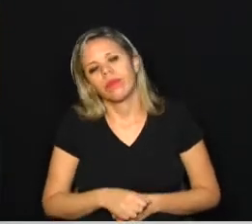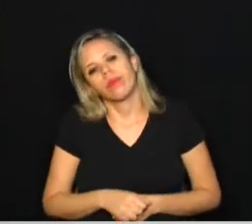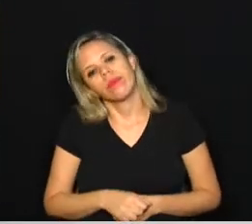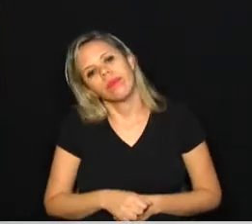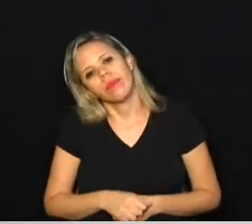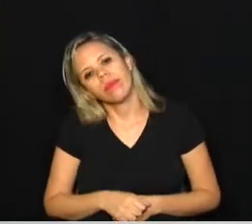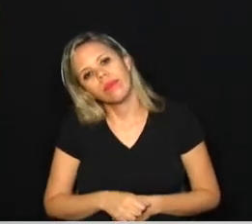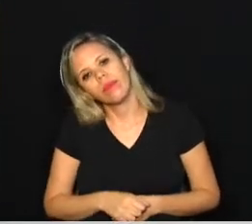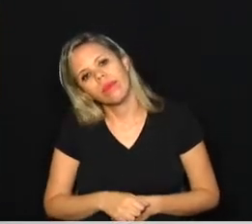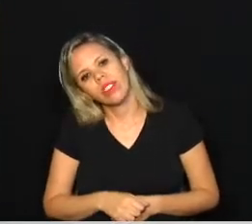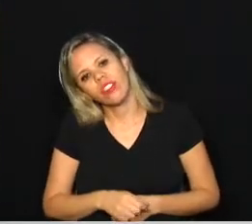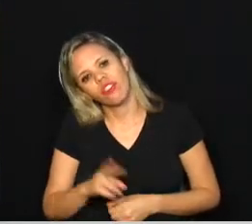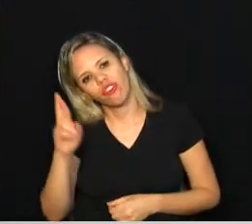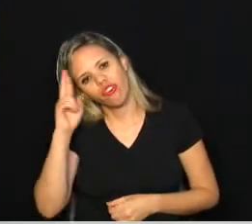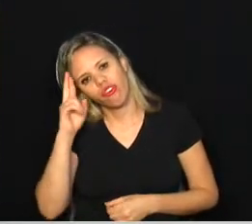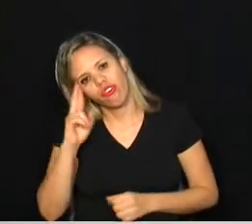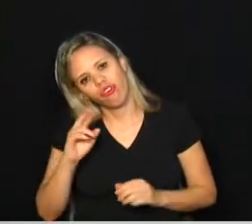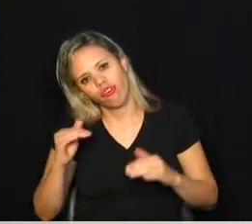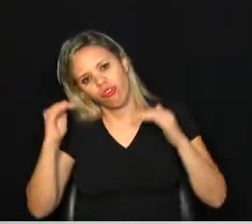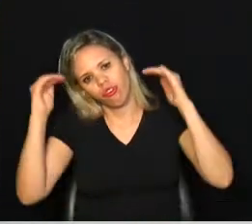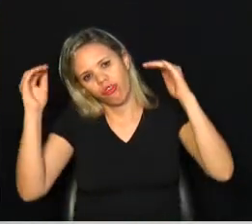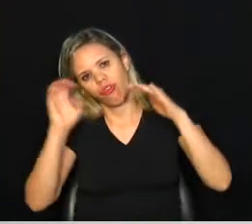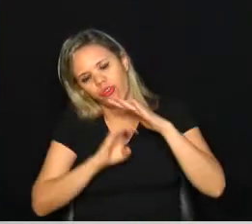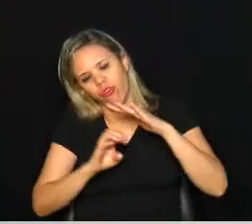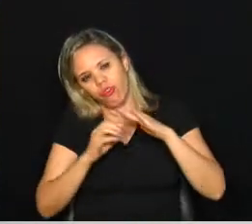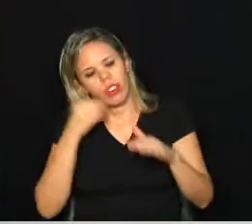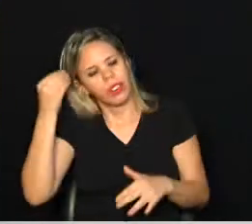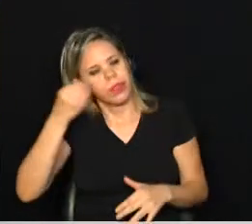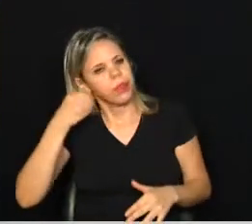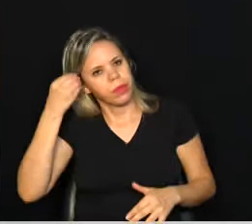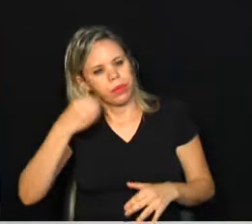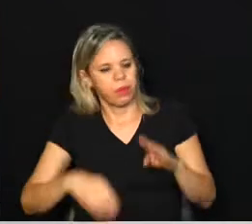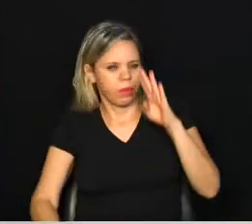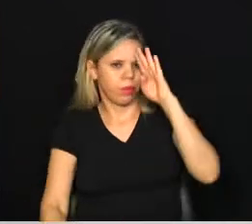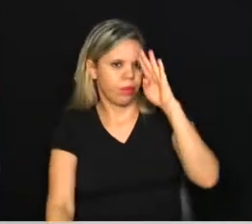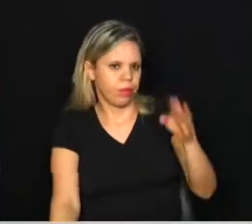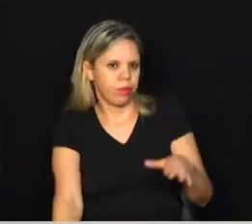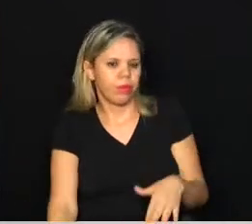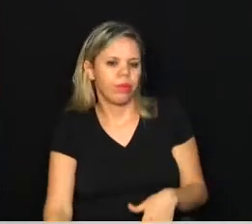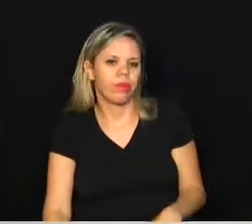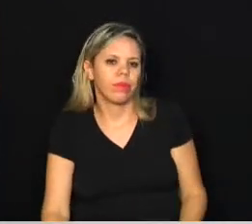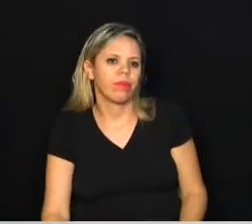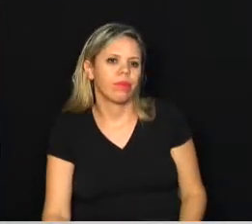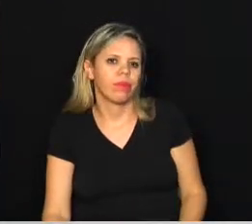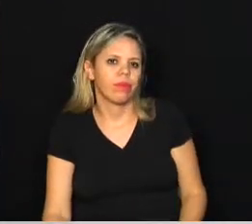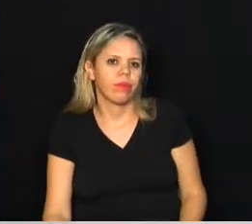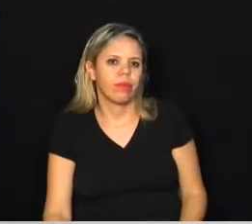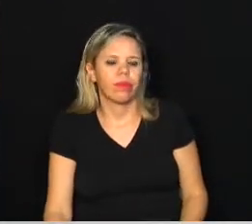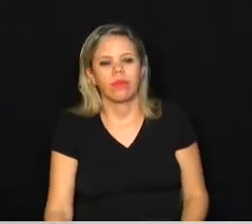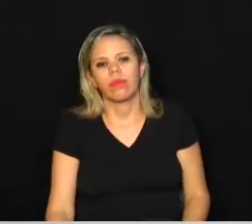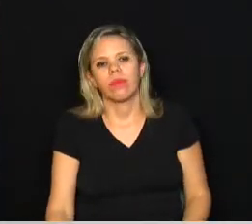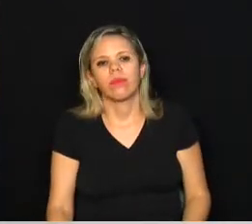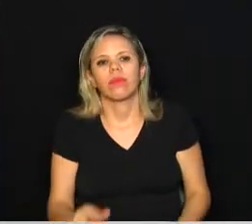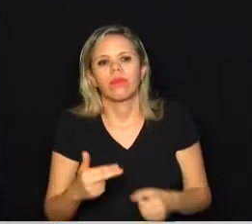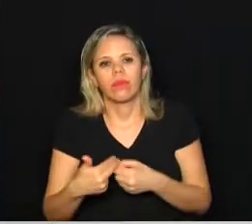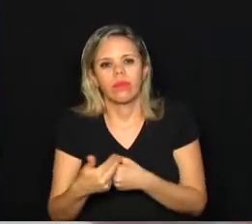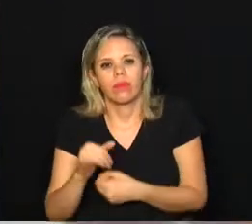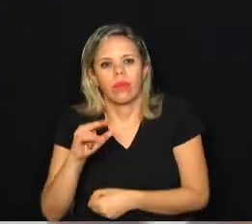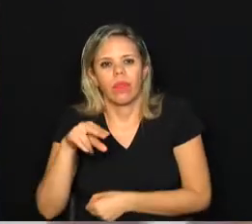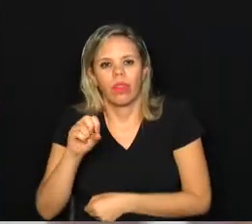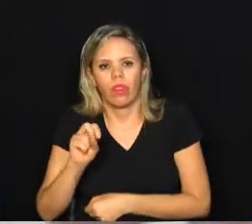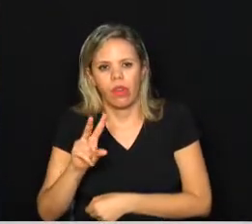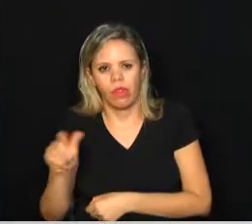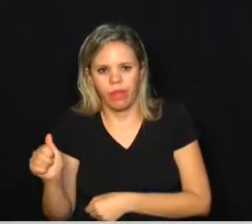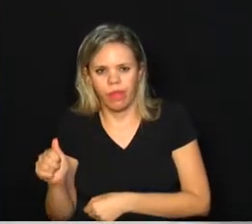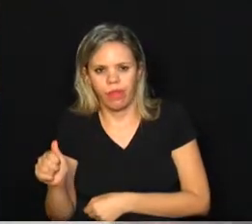empresas, e também a experiência dele, principalmente no Inova, da Unicamp. Então, isso vai fazer